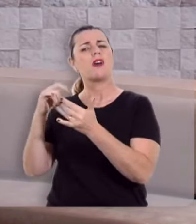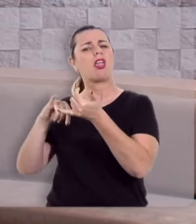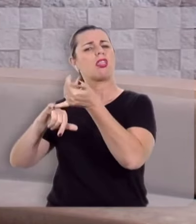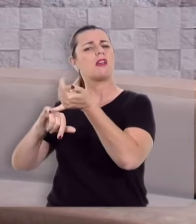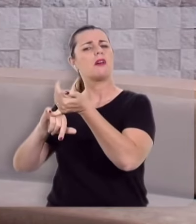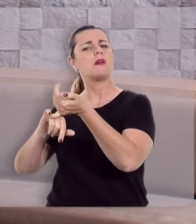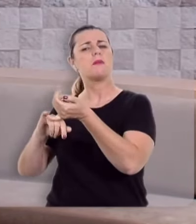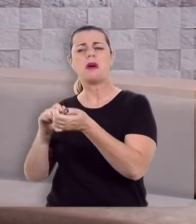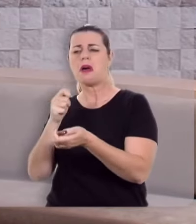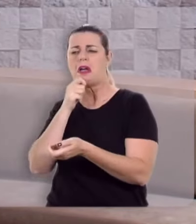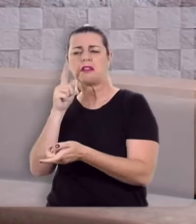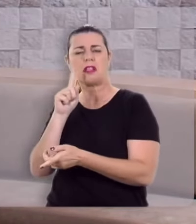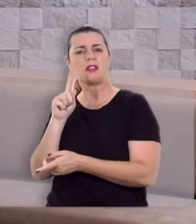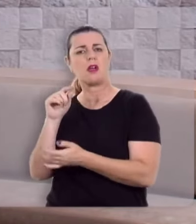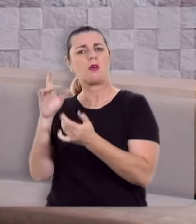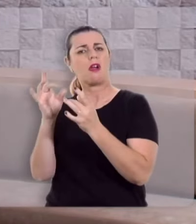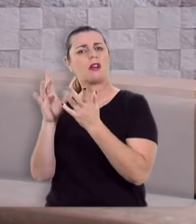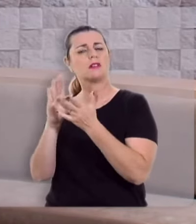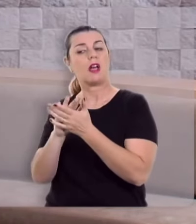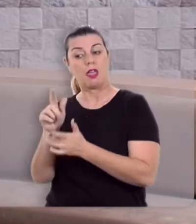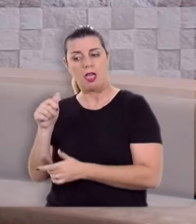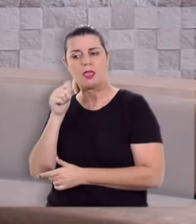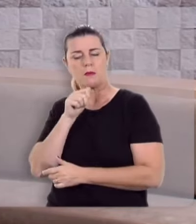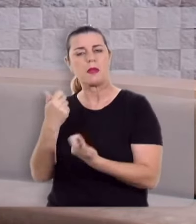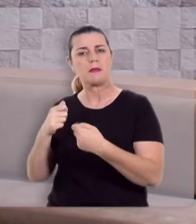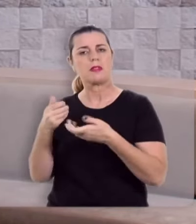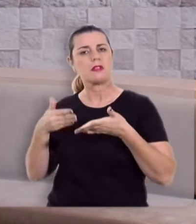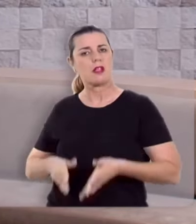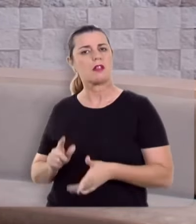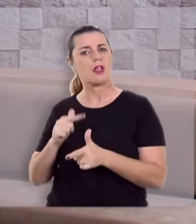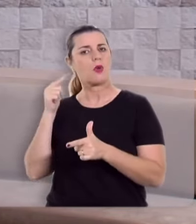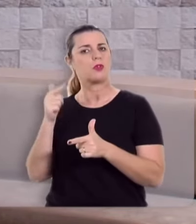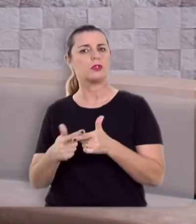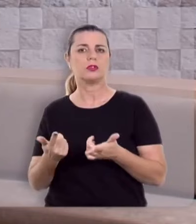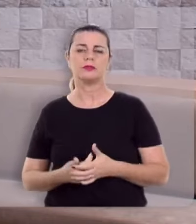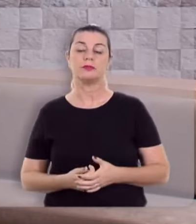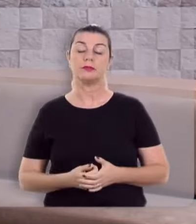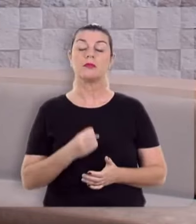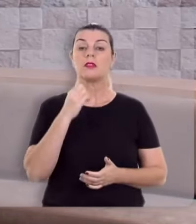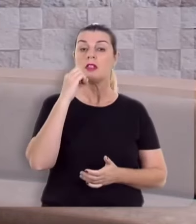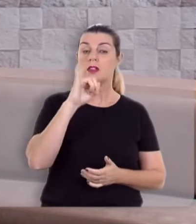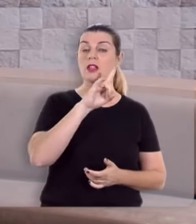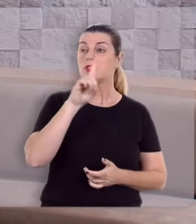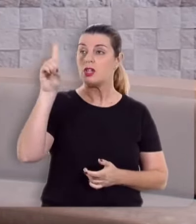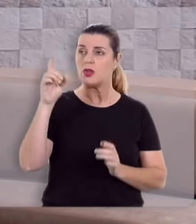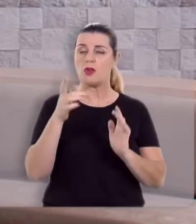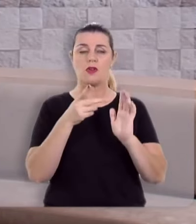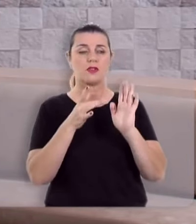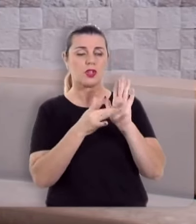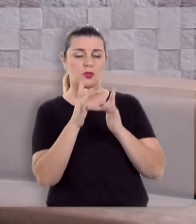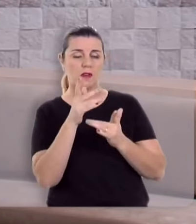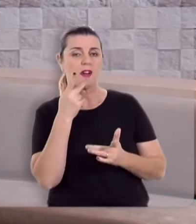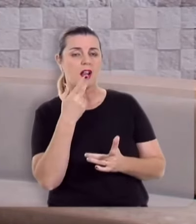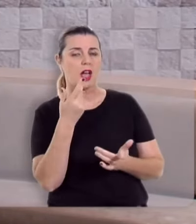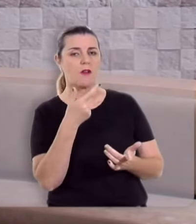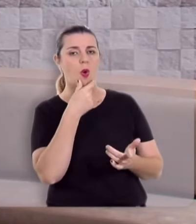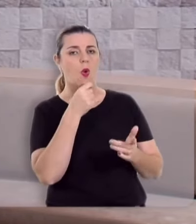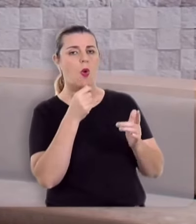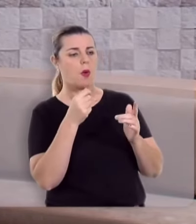talvez não, essa mulher precisa nascer de novo. Se Jesus tivesse dito isso para o ladrão da cruz,